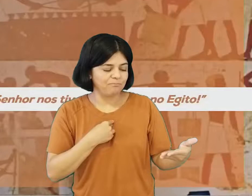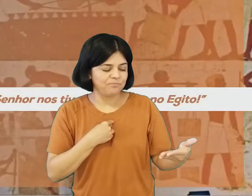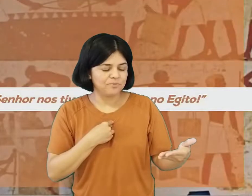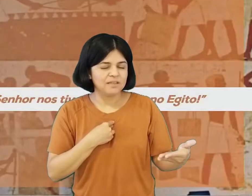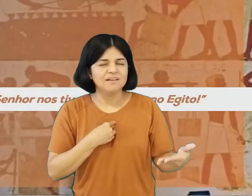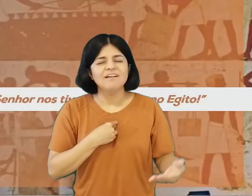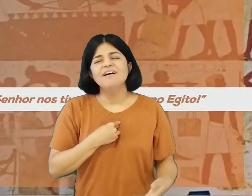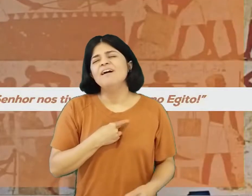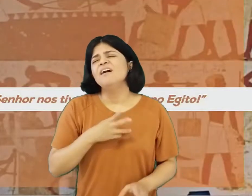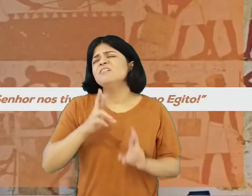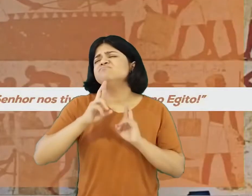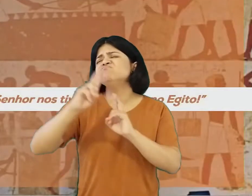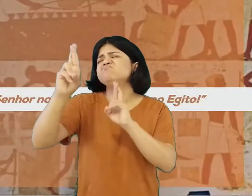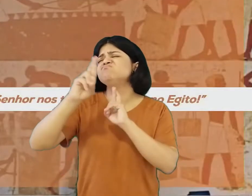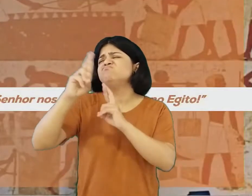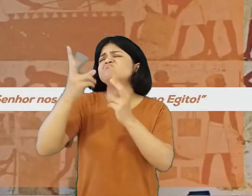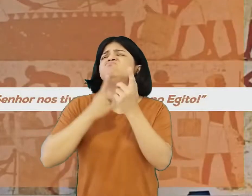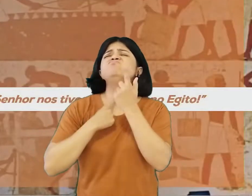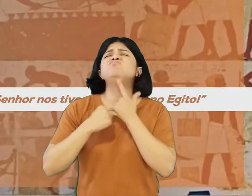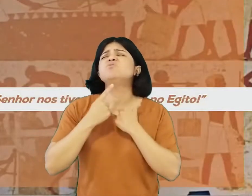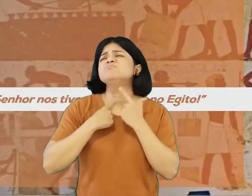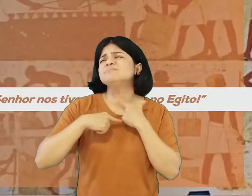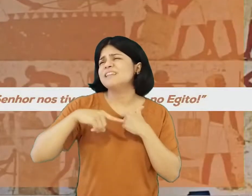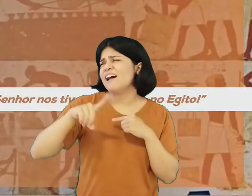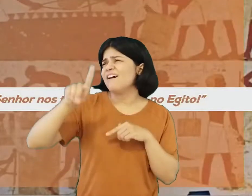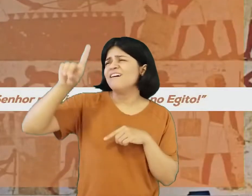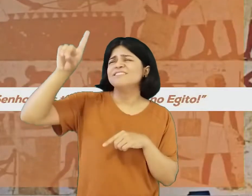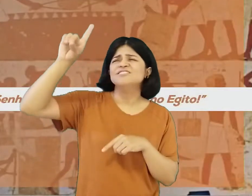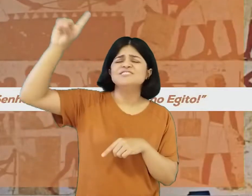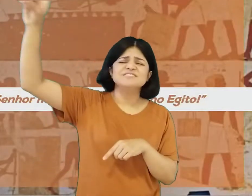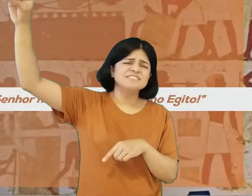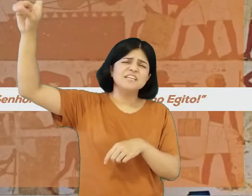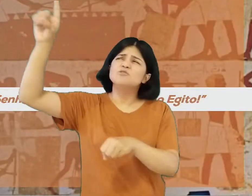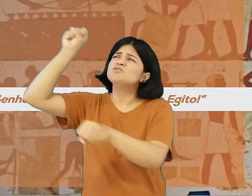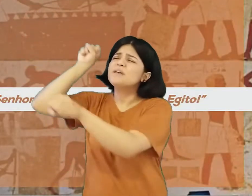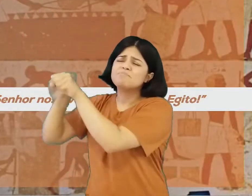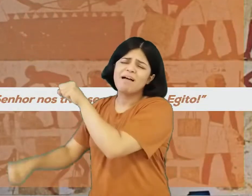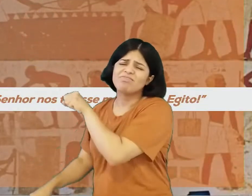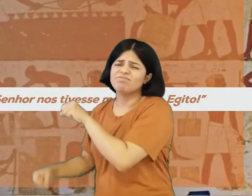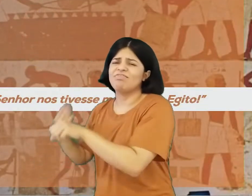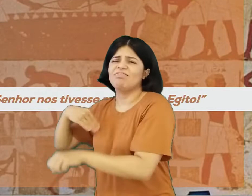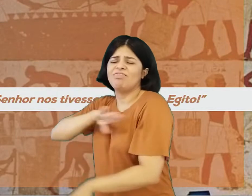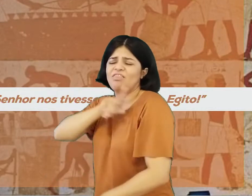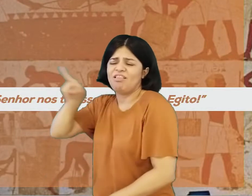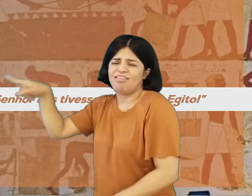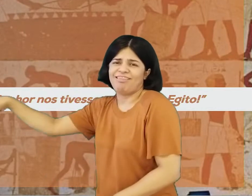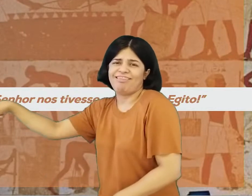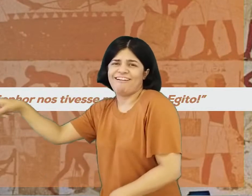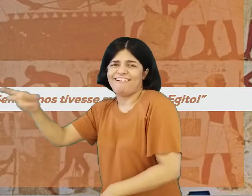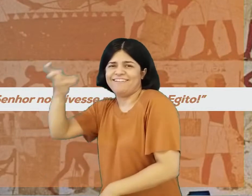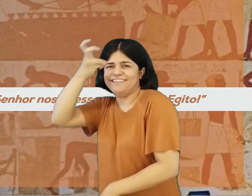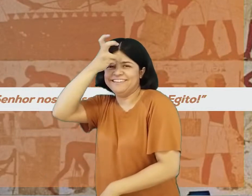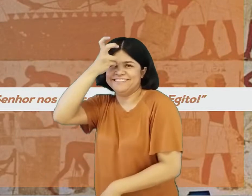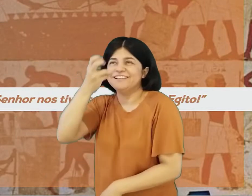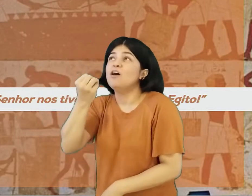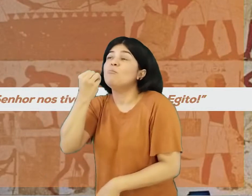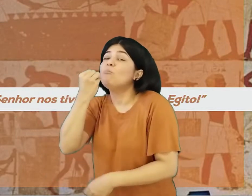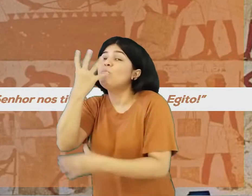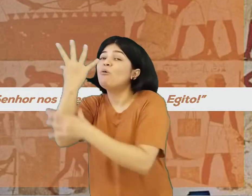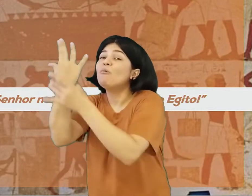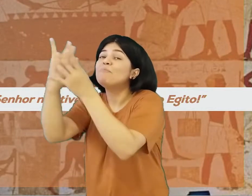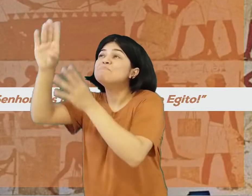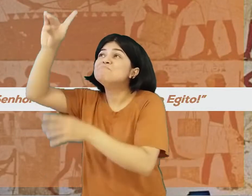Quem dera a boa mão do Senhor nos tivesse matado no Egito. Olha